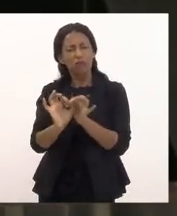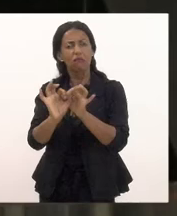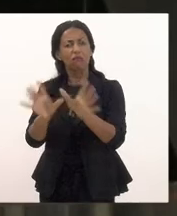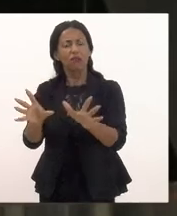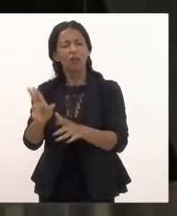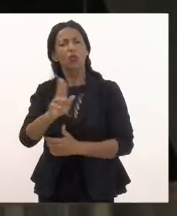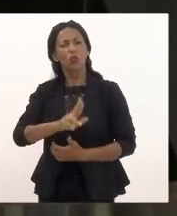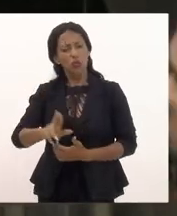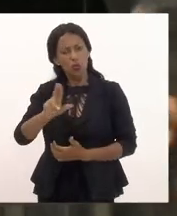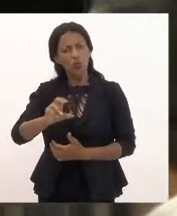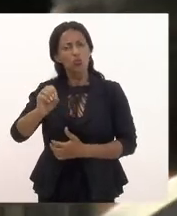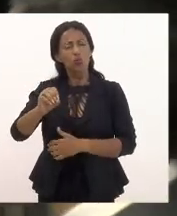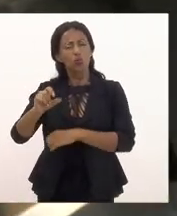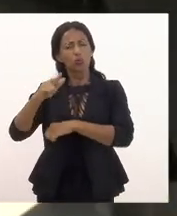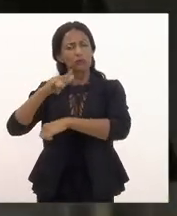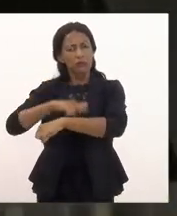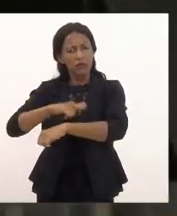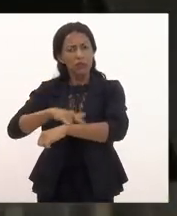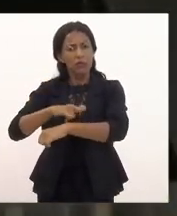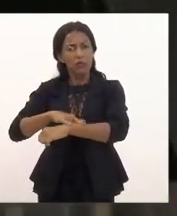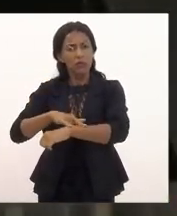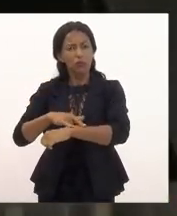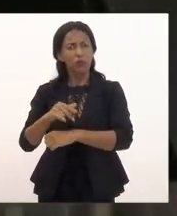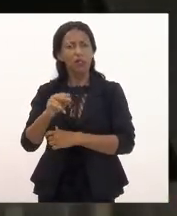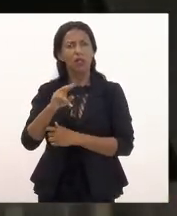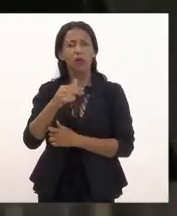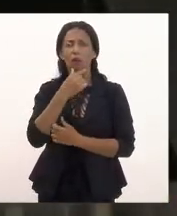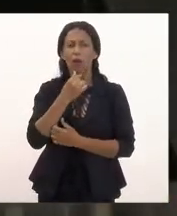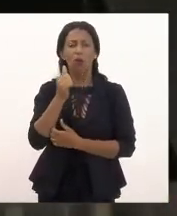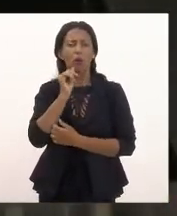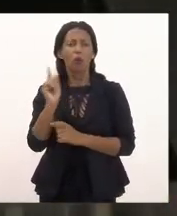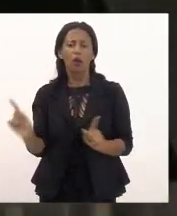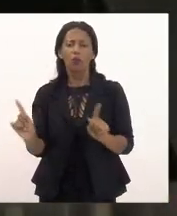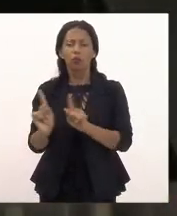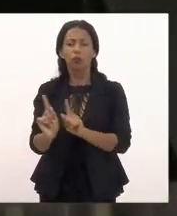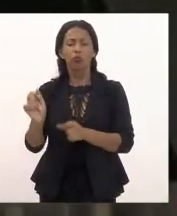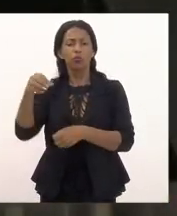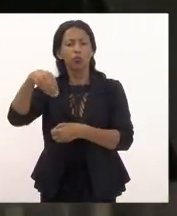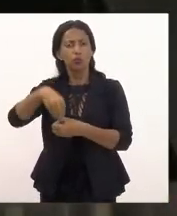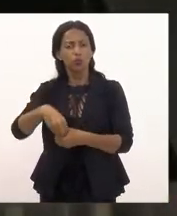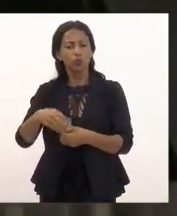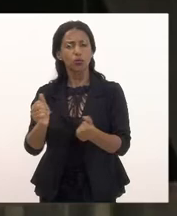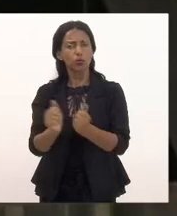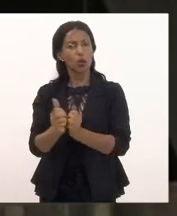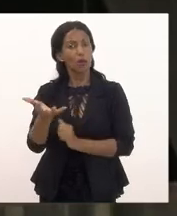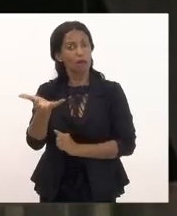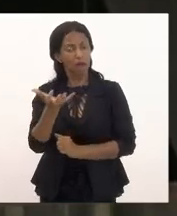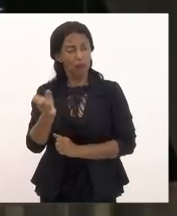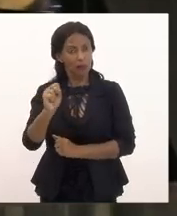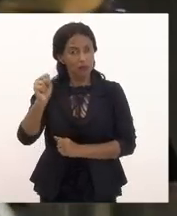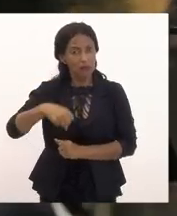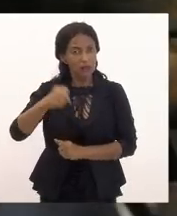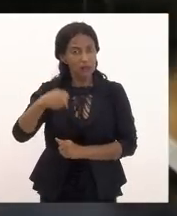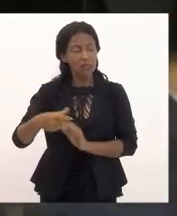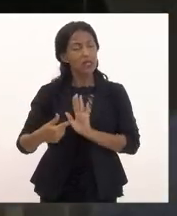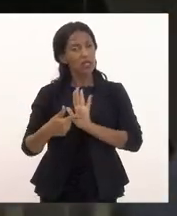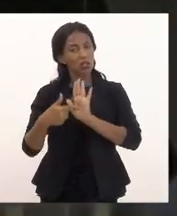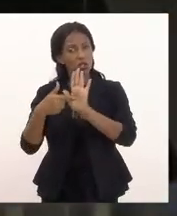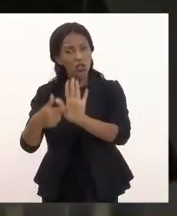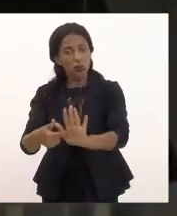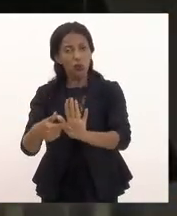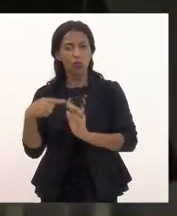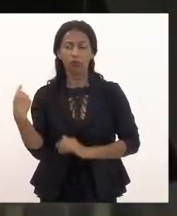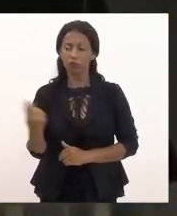o uso desses banheiros, a instalação de banheiros unissex, deputado Rodrigo Amorim. Ou seja, querem sim expor